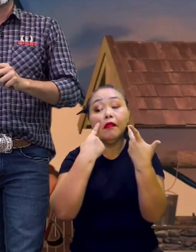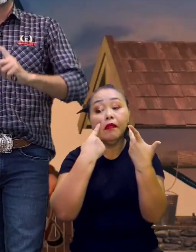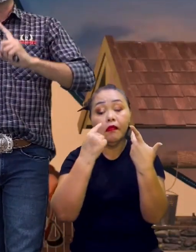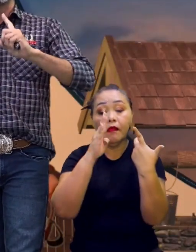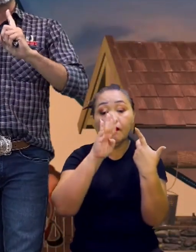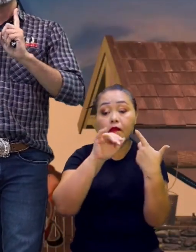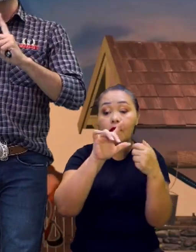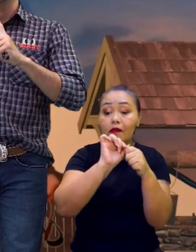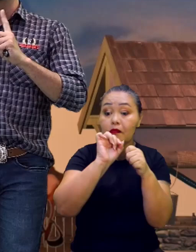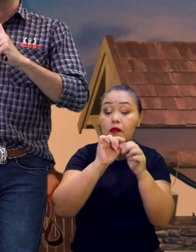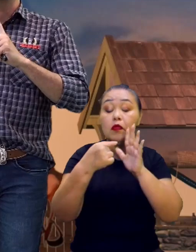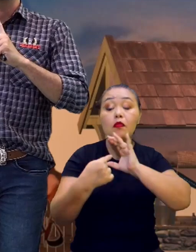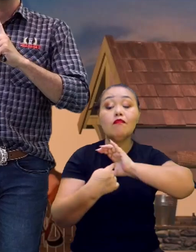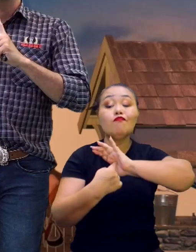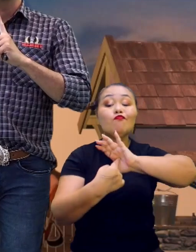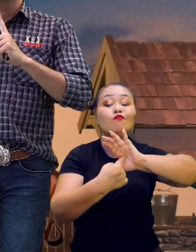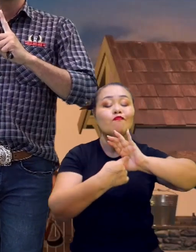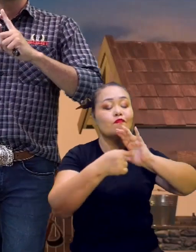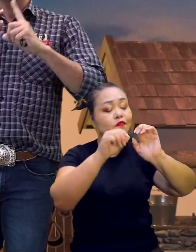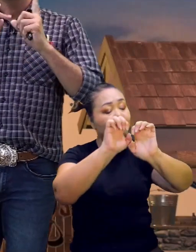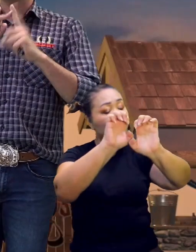que apresentam estrutura,